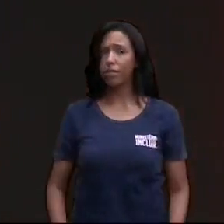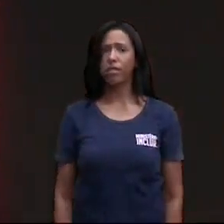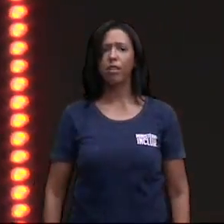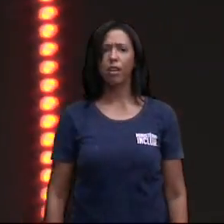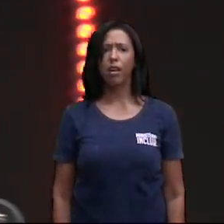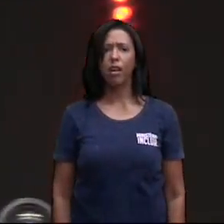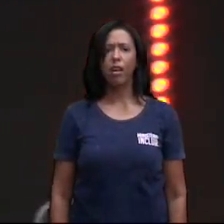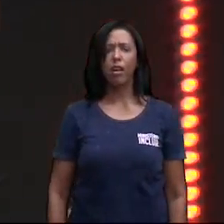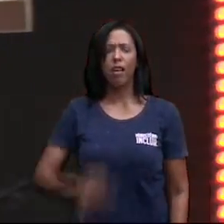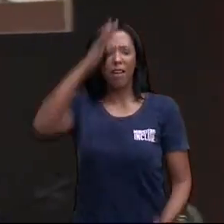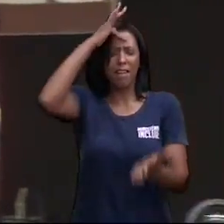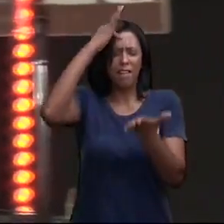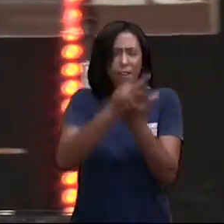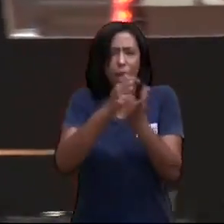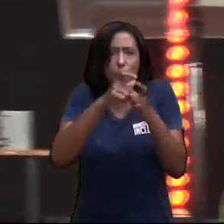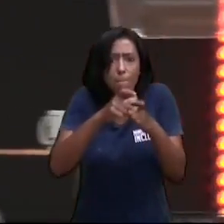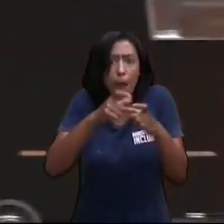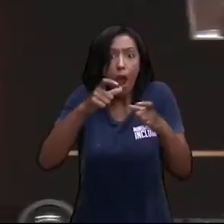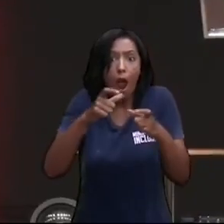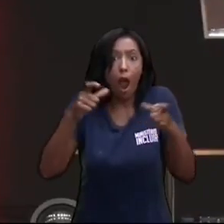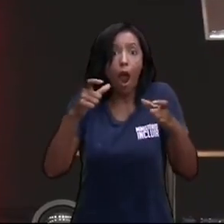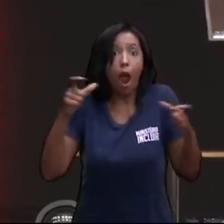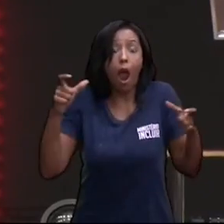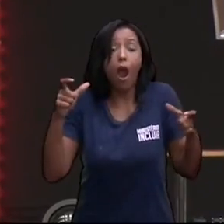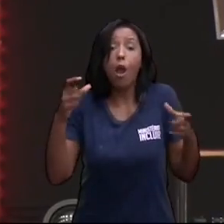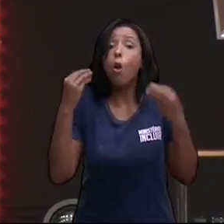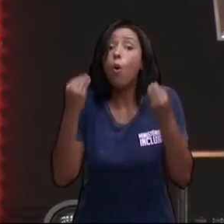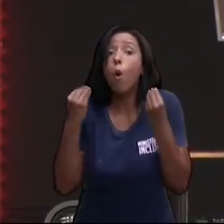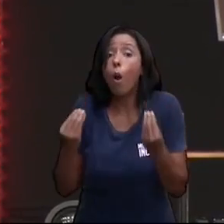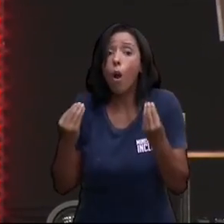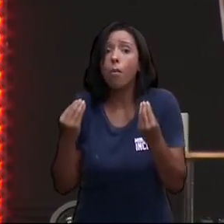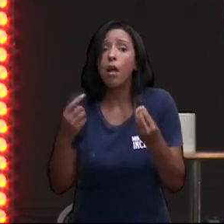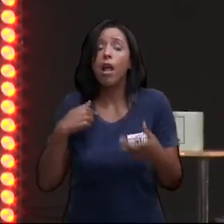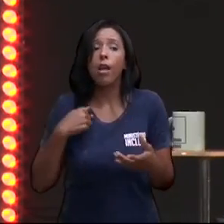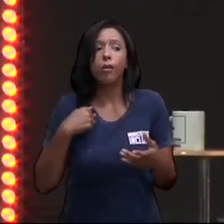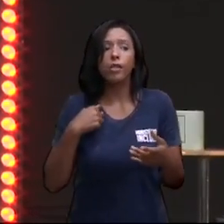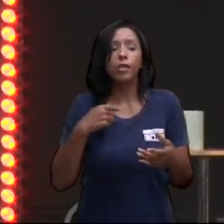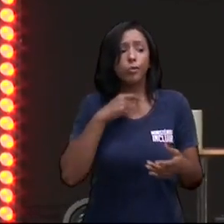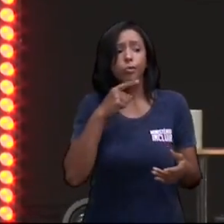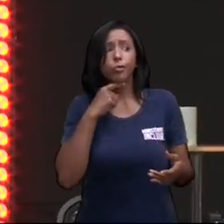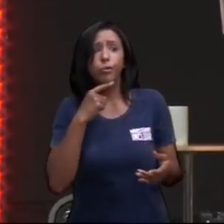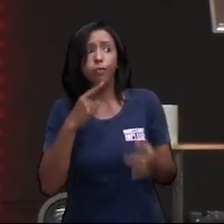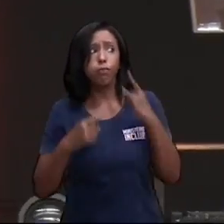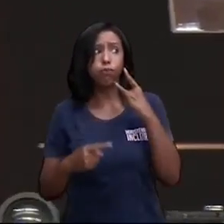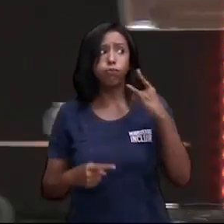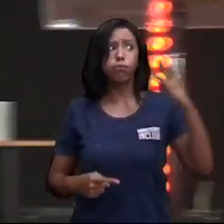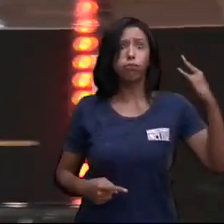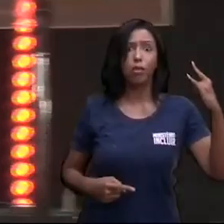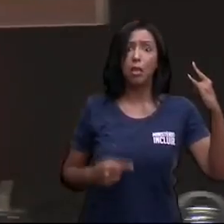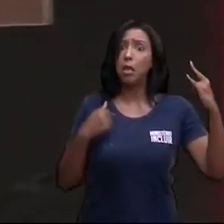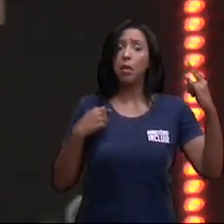como posso aumentar minha fé para não cair nos engodos nas mentiras daqueles que querem